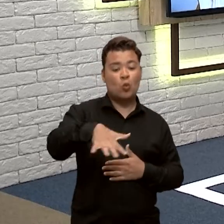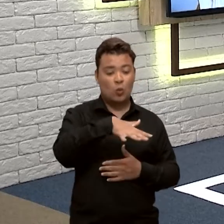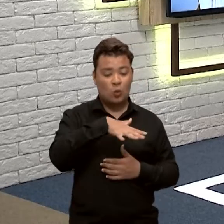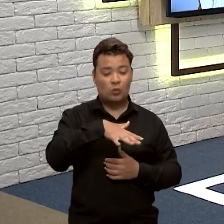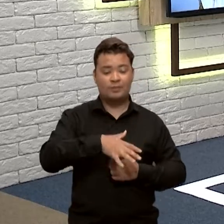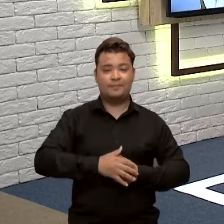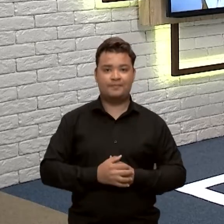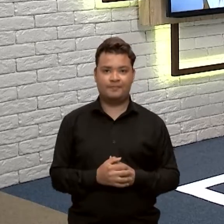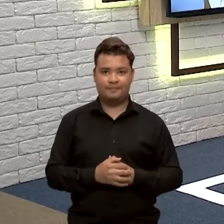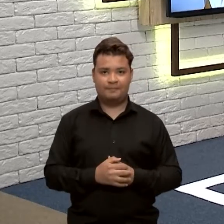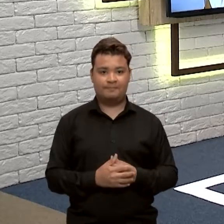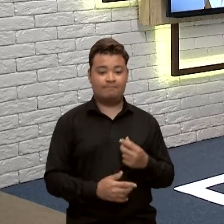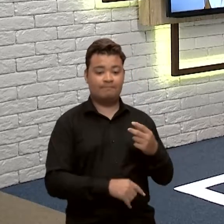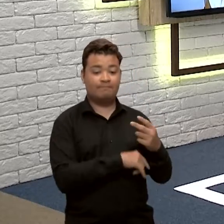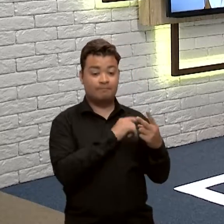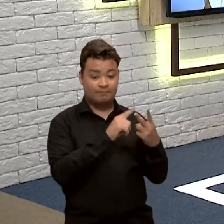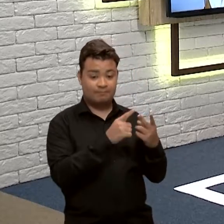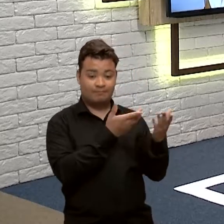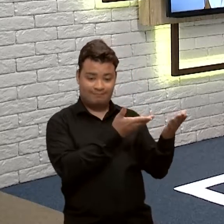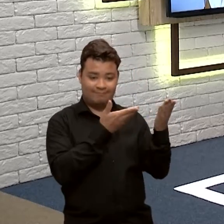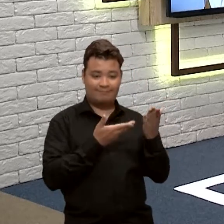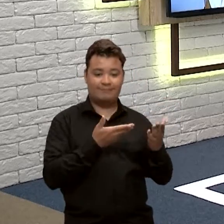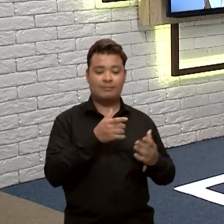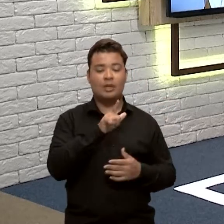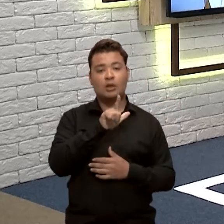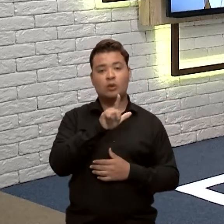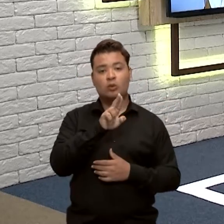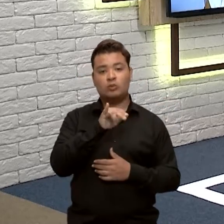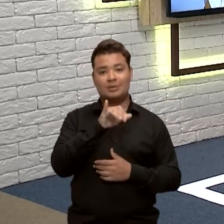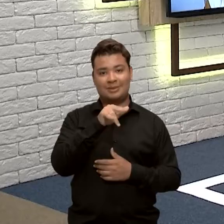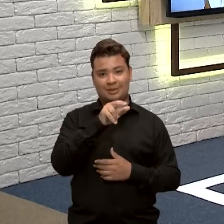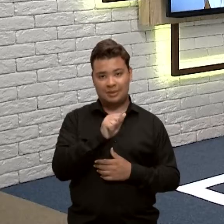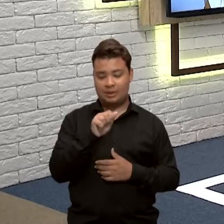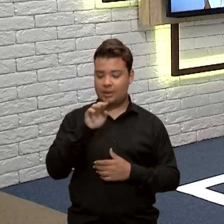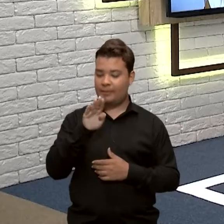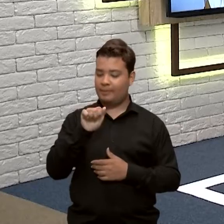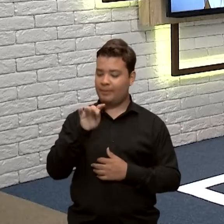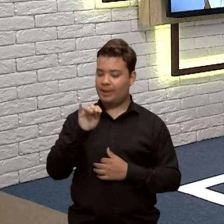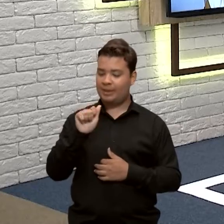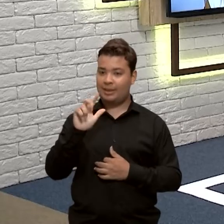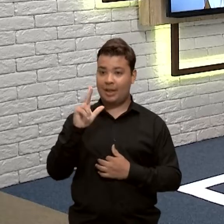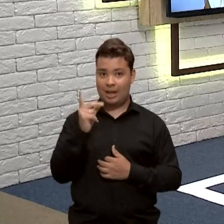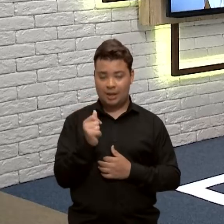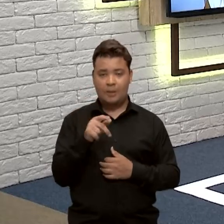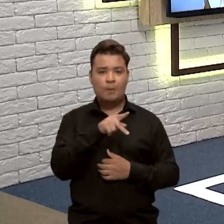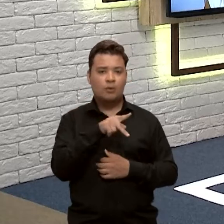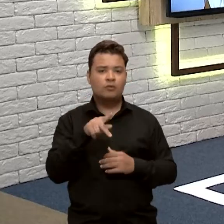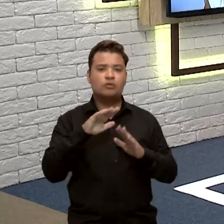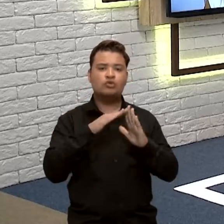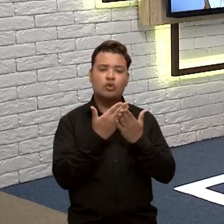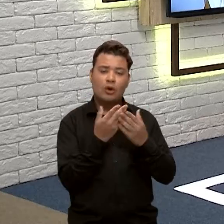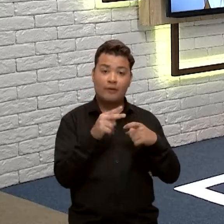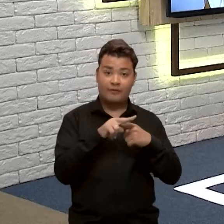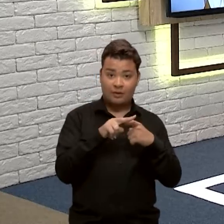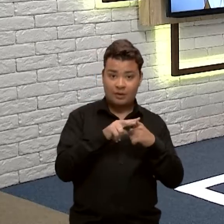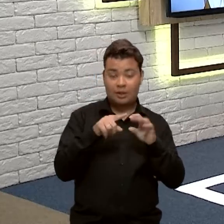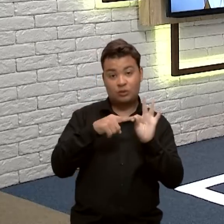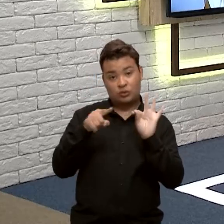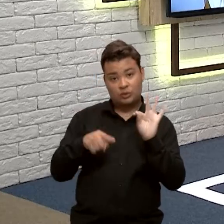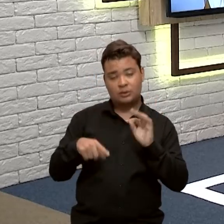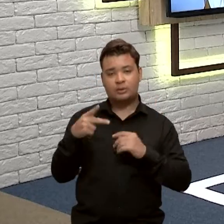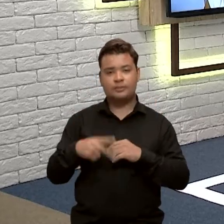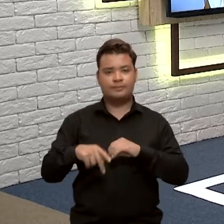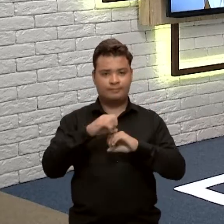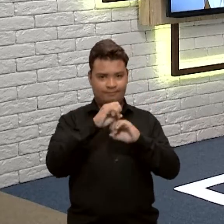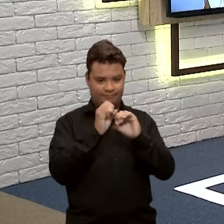a nossa outra convidada é a Luciana Batalha, que é professora da Escola de Veterinária e Zootecnia da UFG.